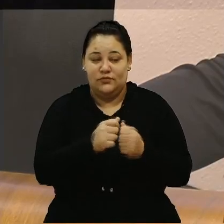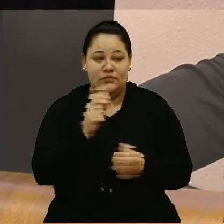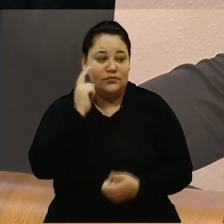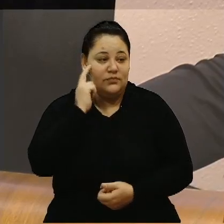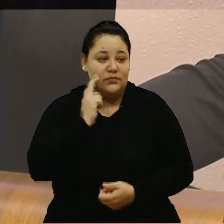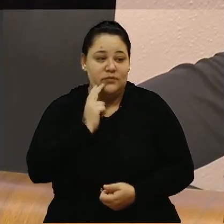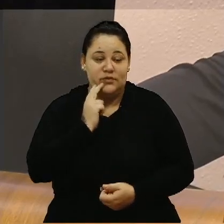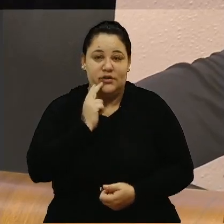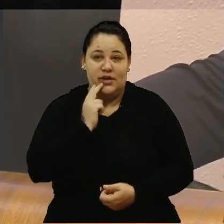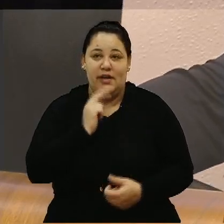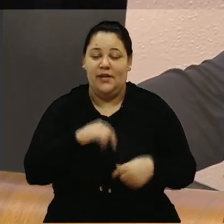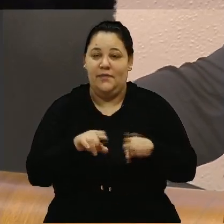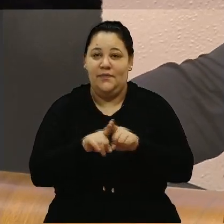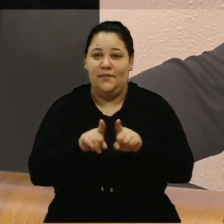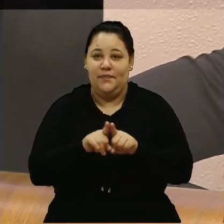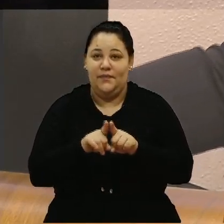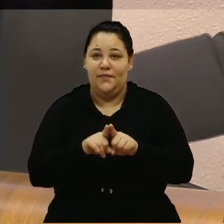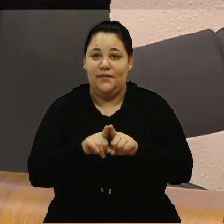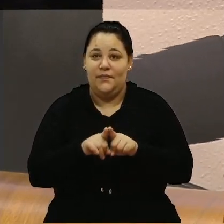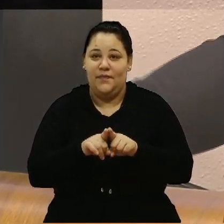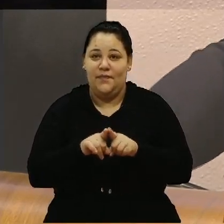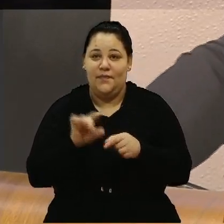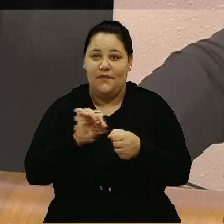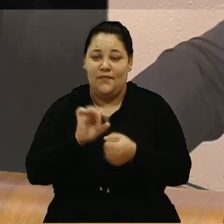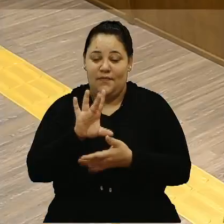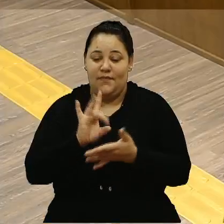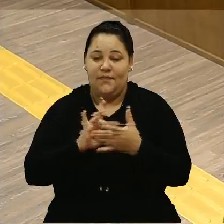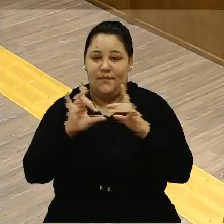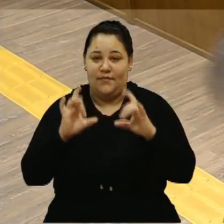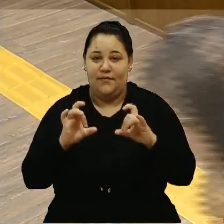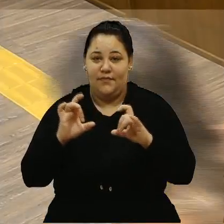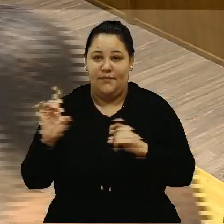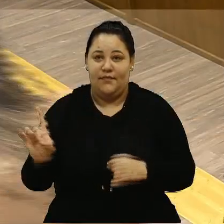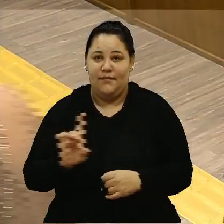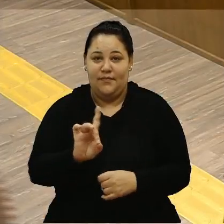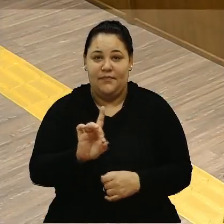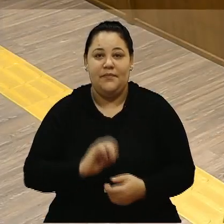entrega da placa em frente à mesa oficial.